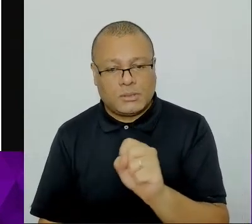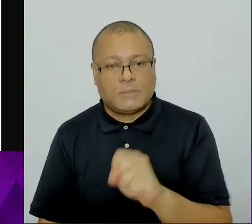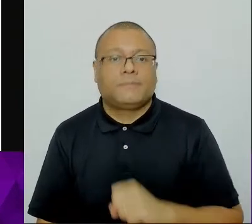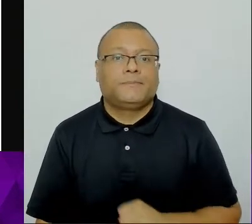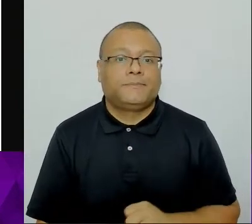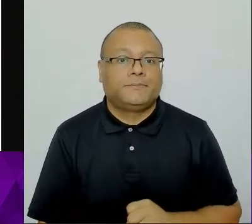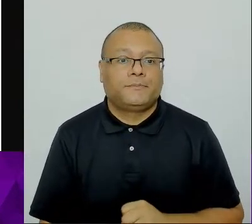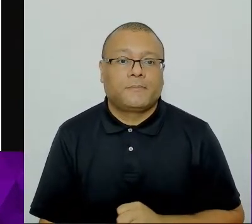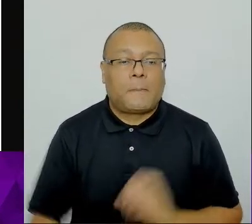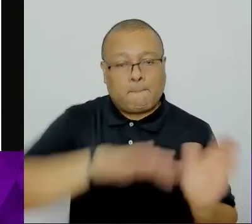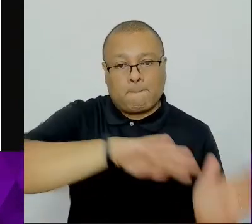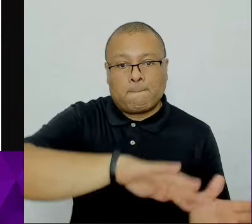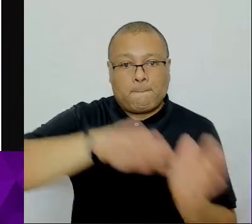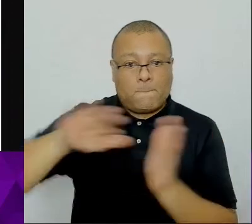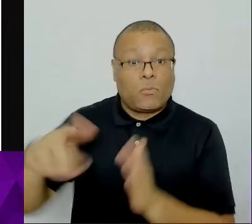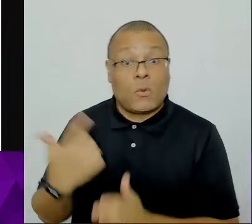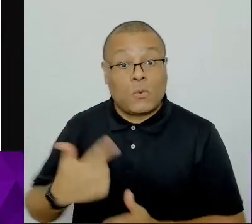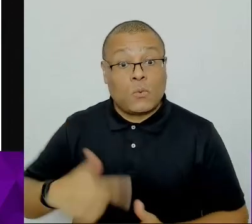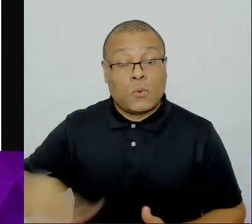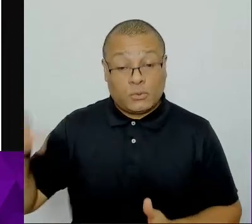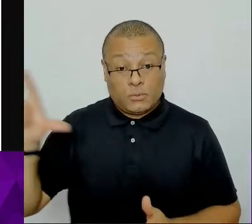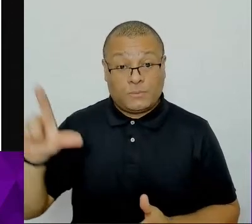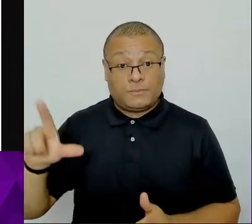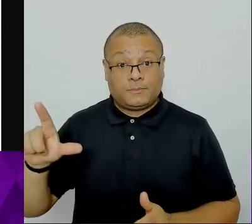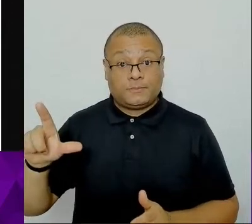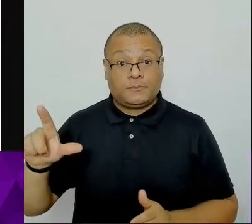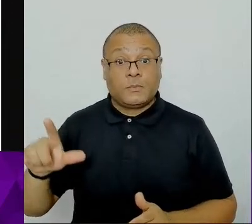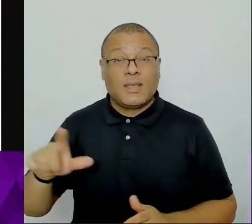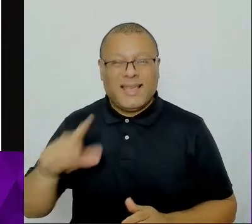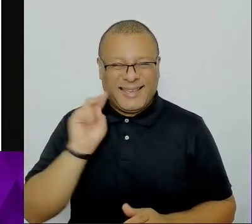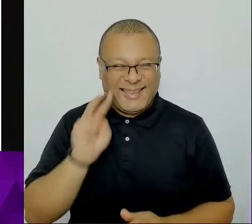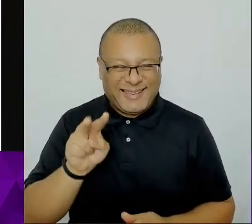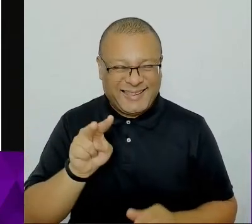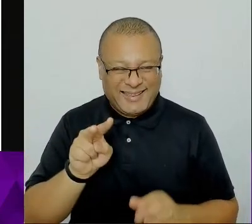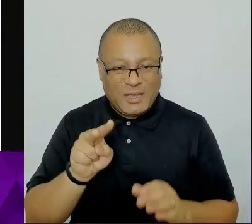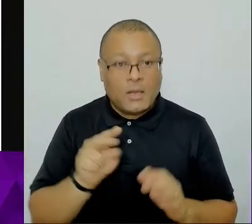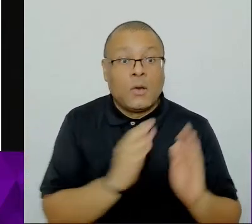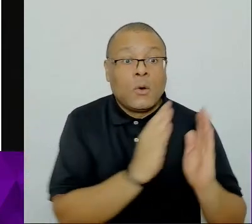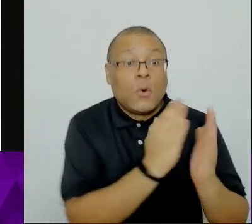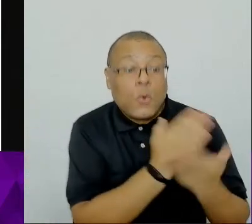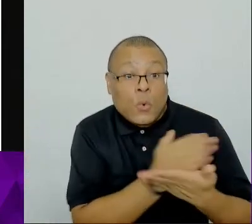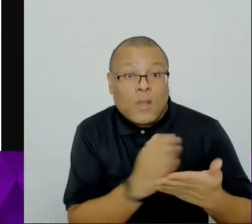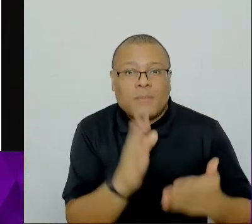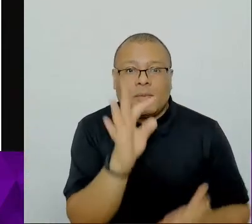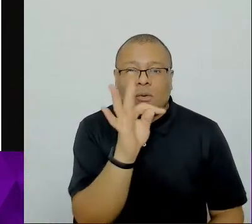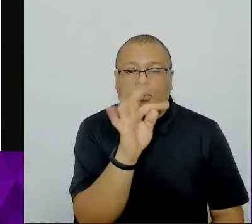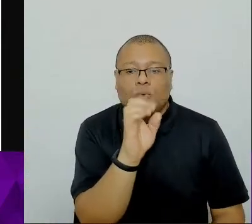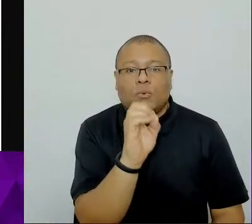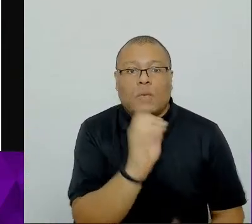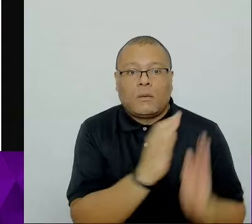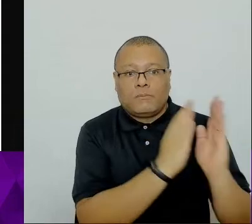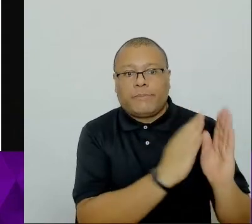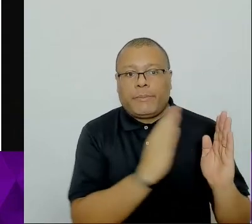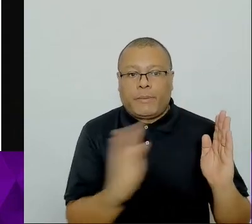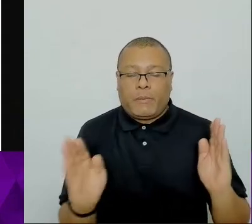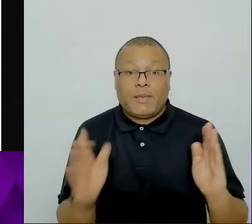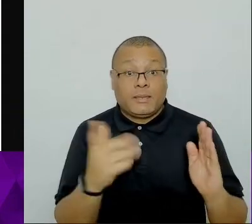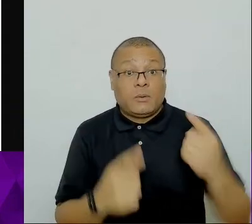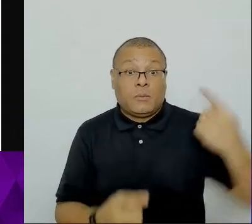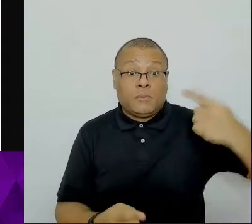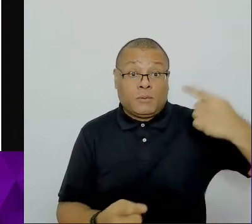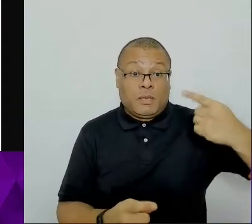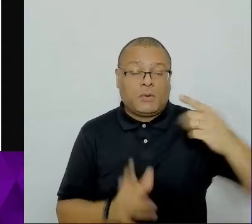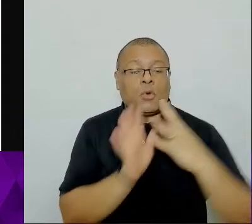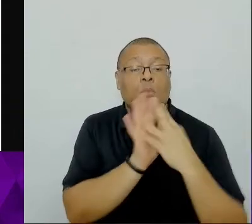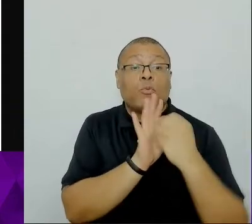de, então, só uma visão geral do fluxo, né, do tal. Então, a gente parte dos modelos pré-treinados, então,